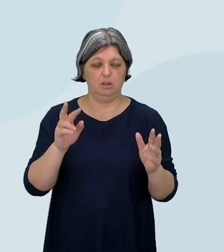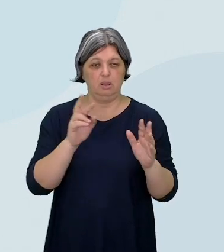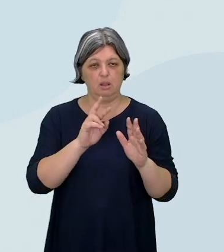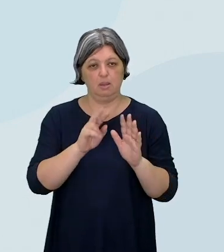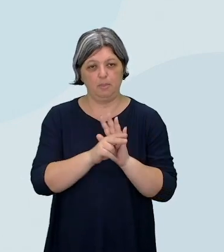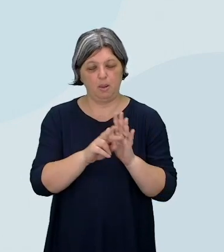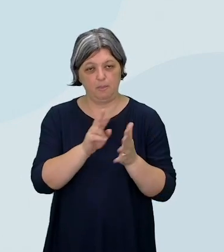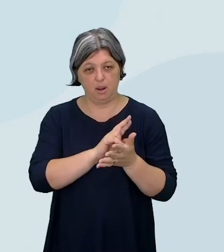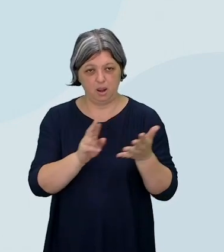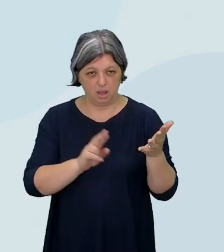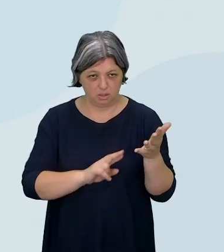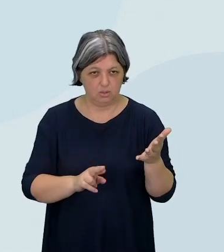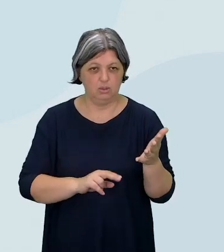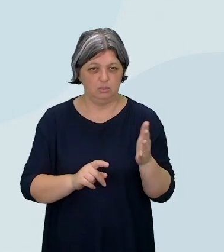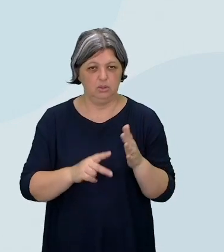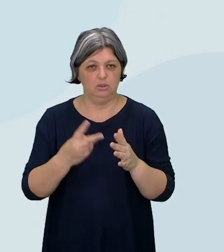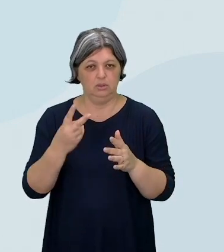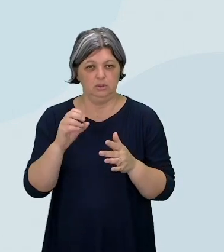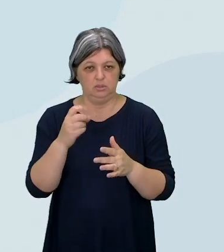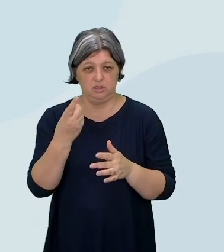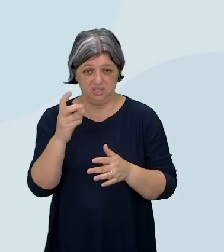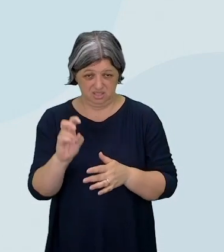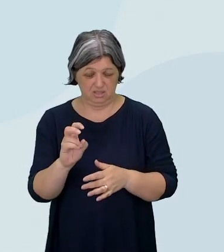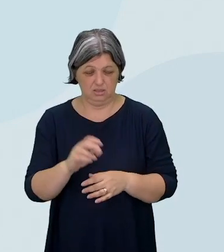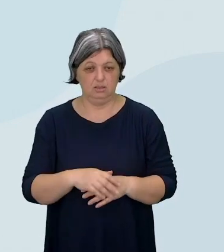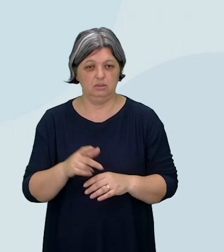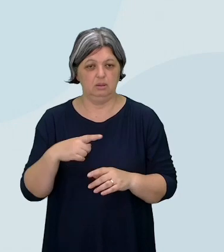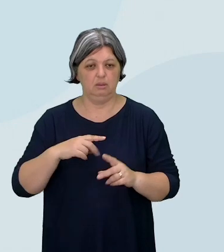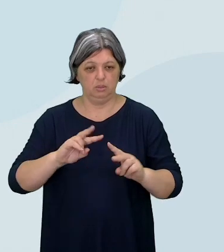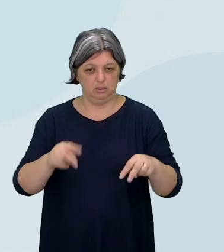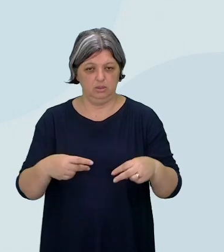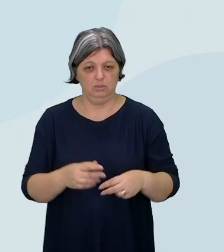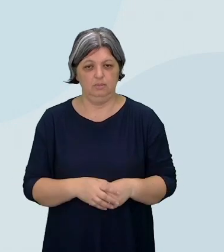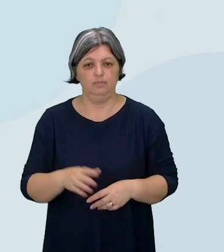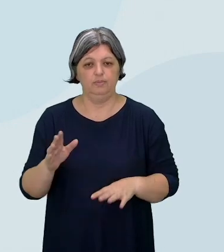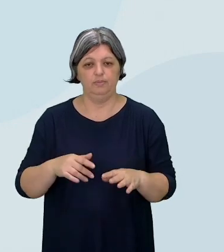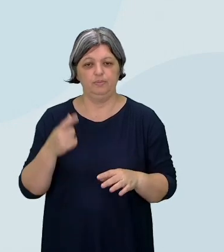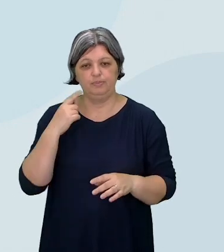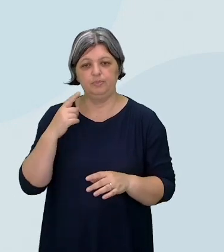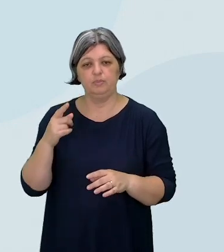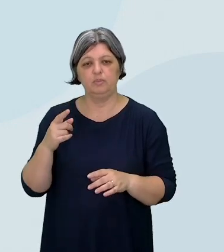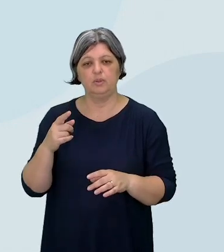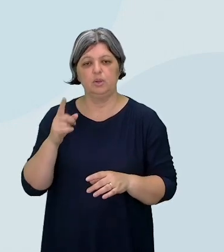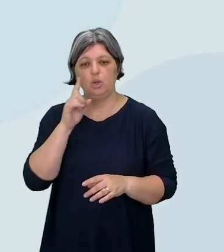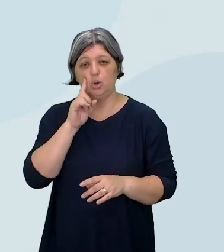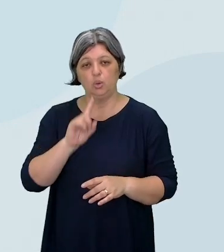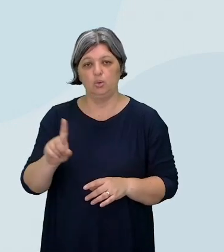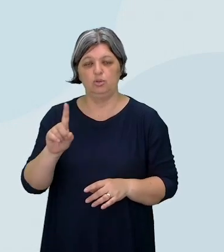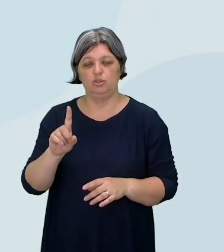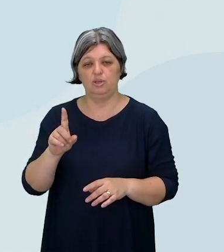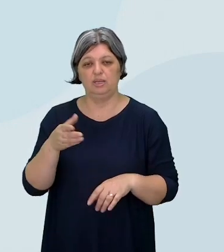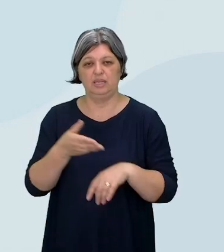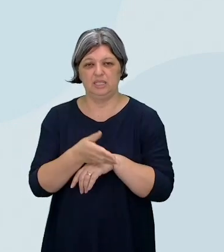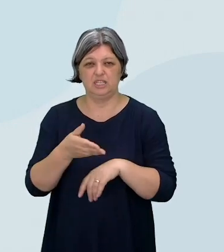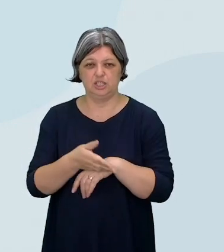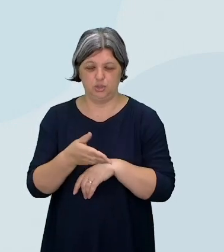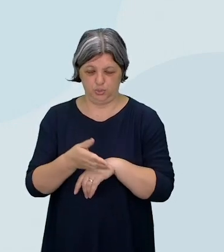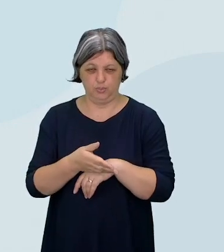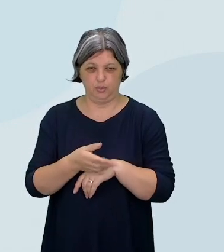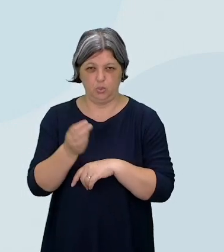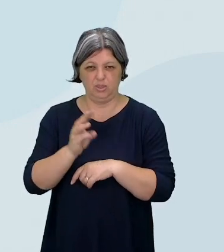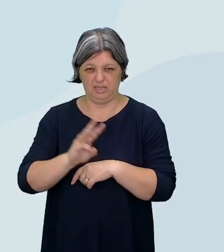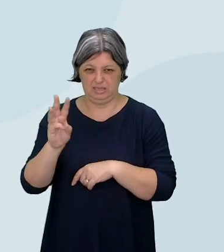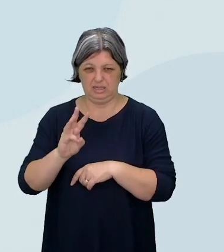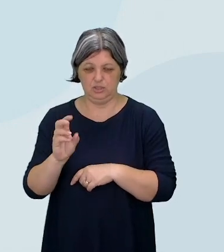link. Outra coisa que eu não comentei no slide anterior. Normalmente a gente coloca qual foi a última data de acesso, quando é site,